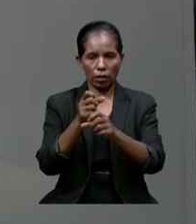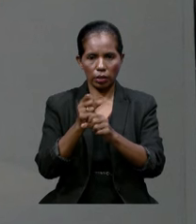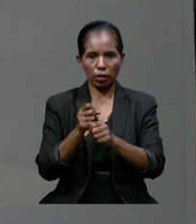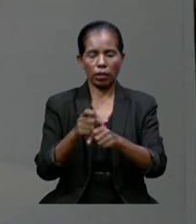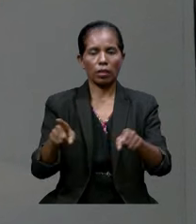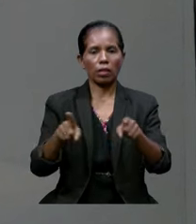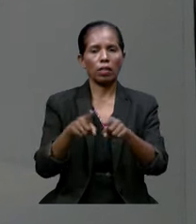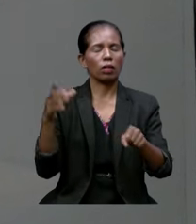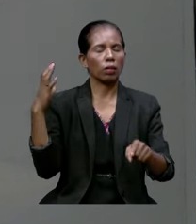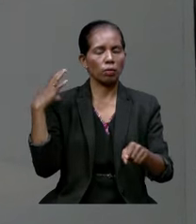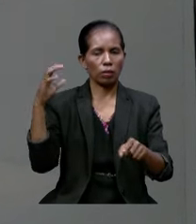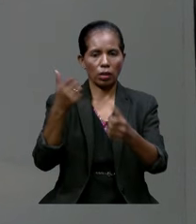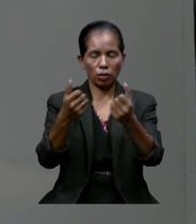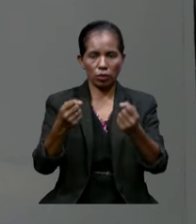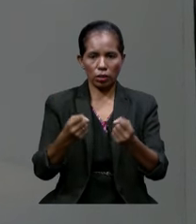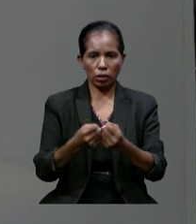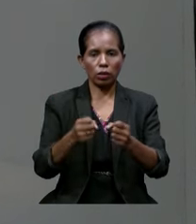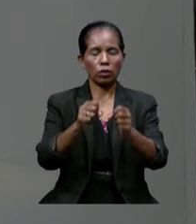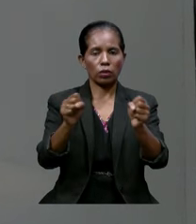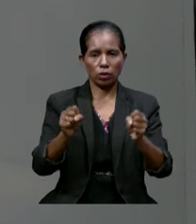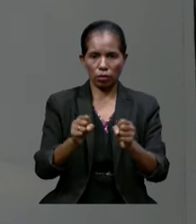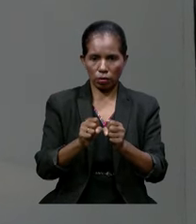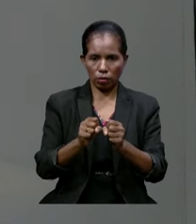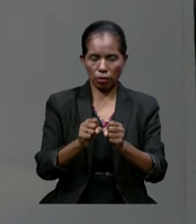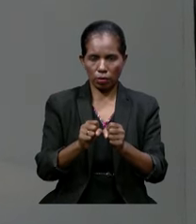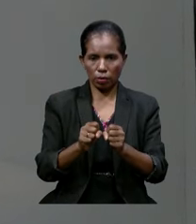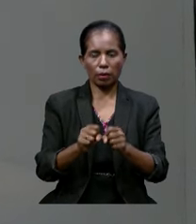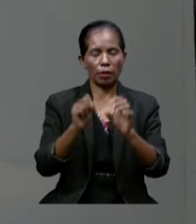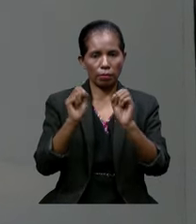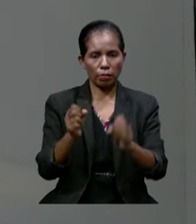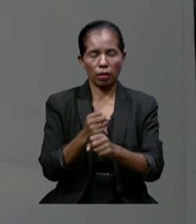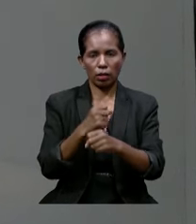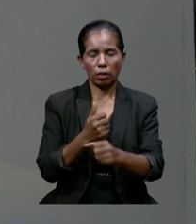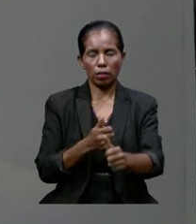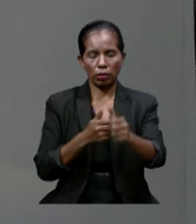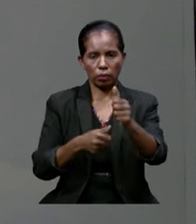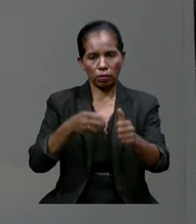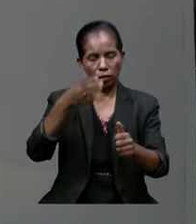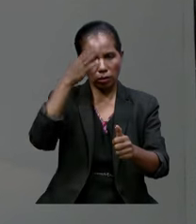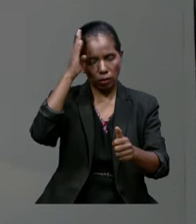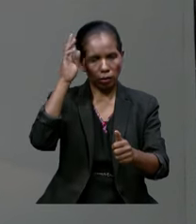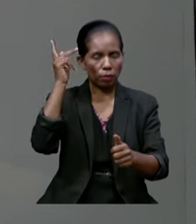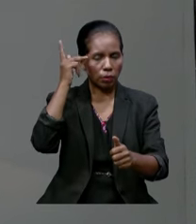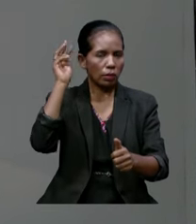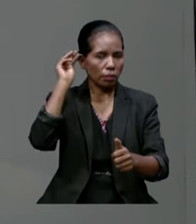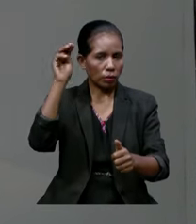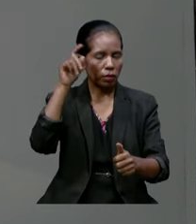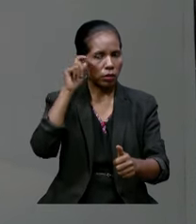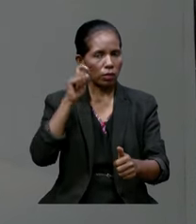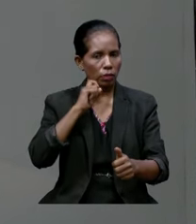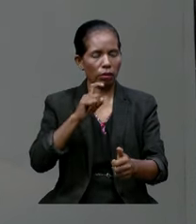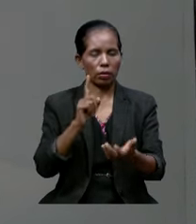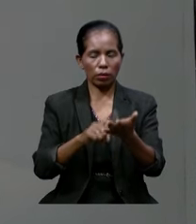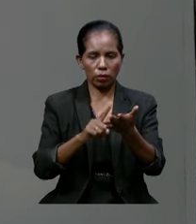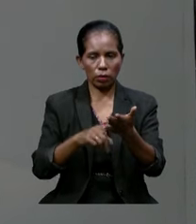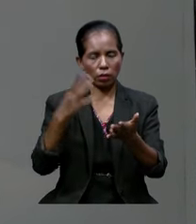no competência autoridade Suco nian, ato nune Behalo tuir senhor primeiro-ministro Sanana Guzmão, em discurso